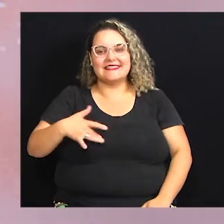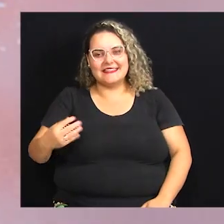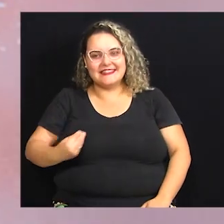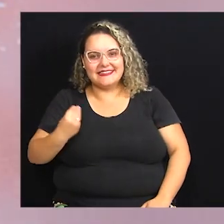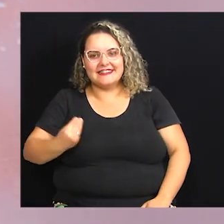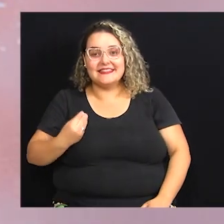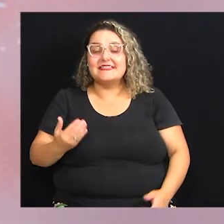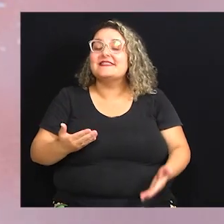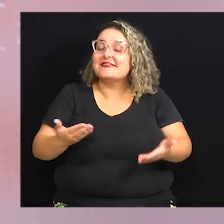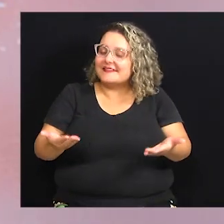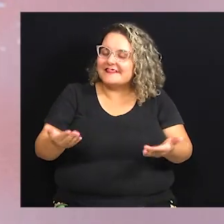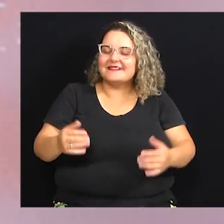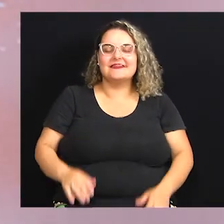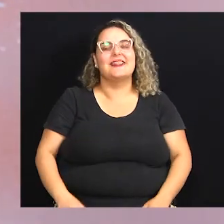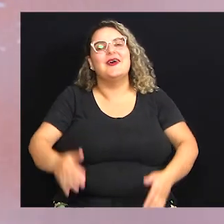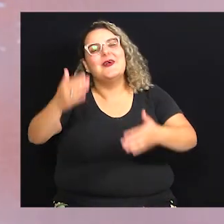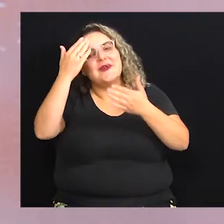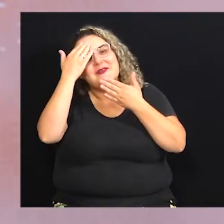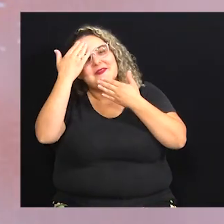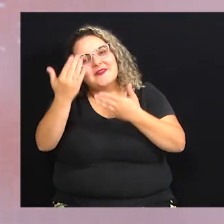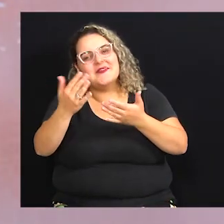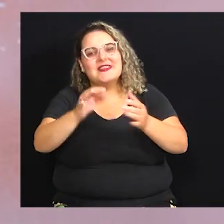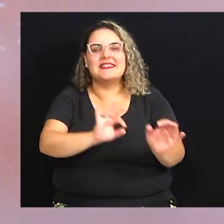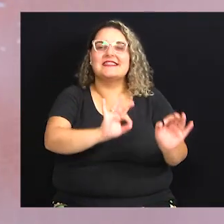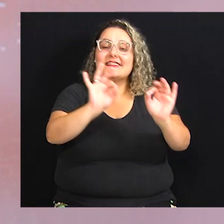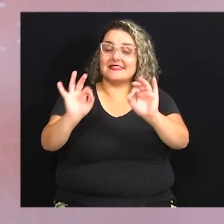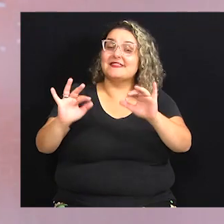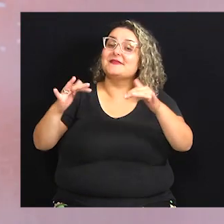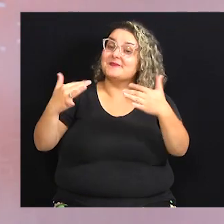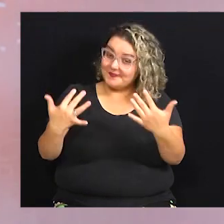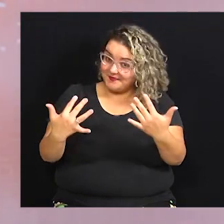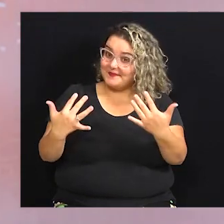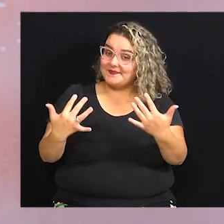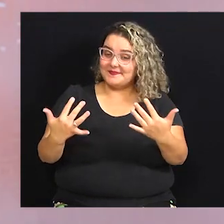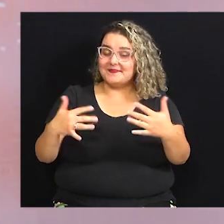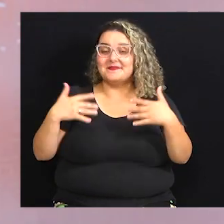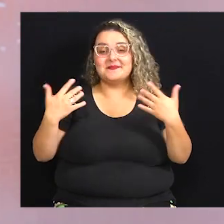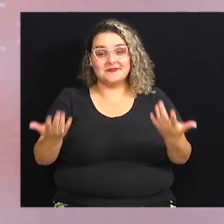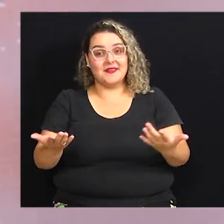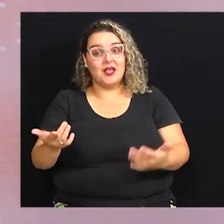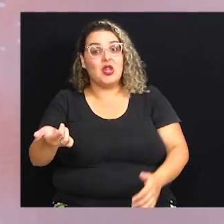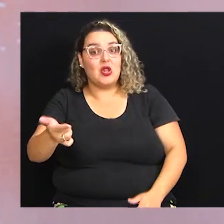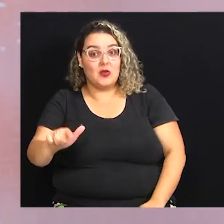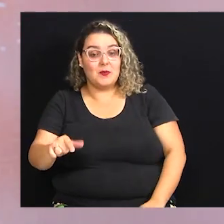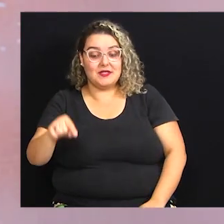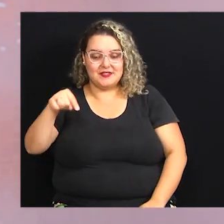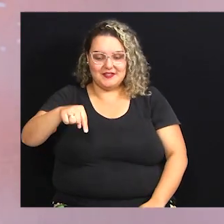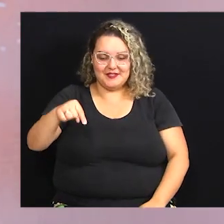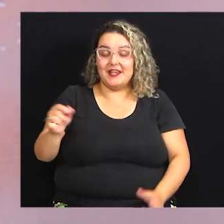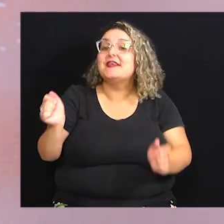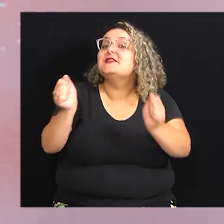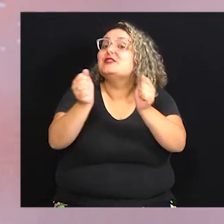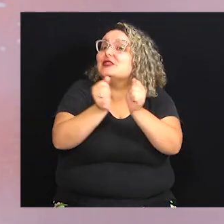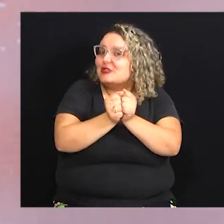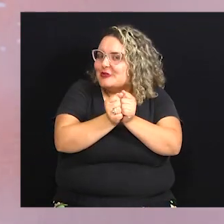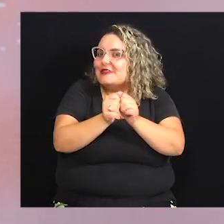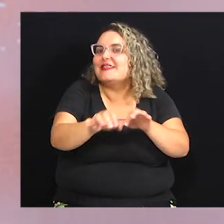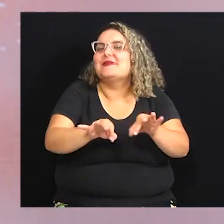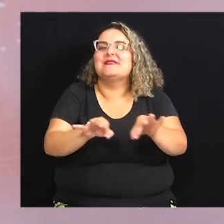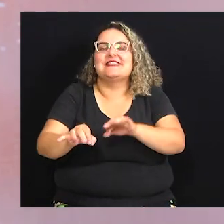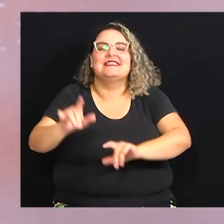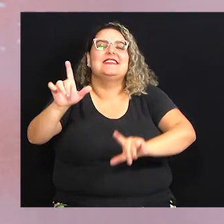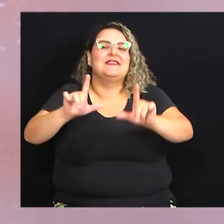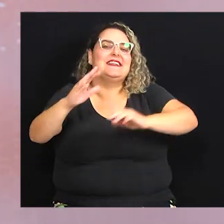Olá, Saúde é Vida está no ar. Desde já, muito obrigada pela sua companhia, pela sua audiência. Mais uma vez estamos aqui juntos